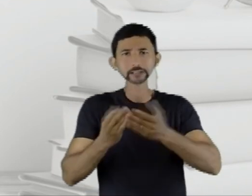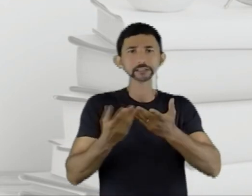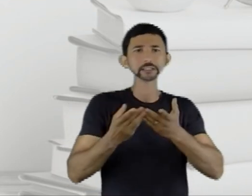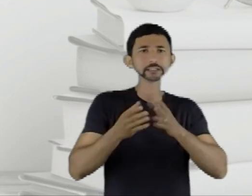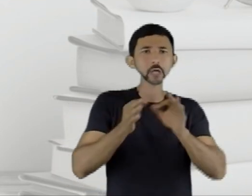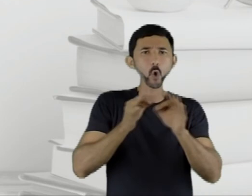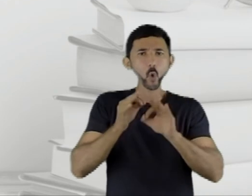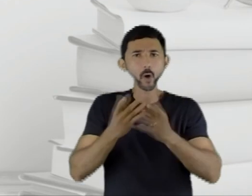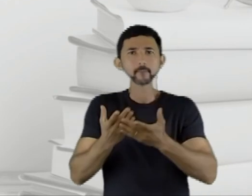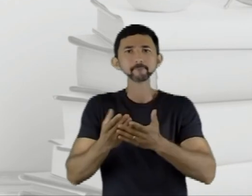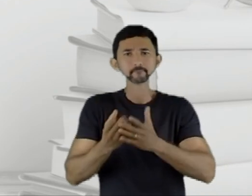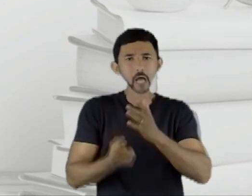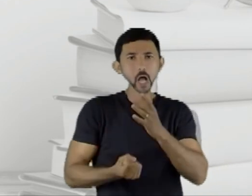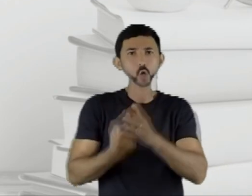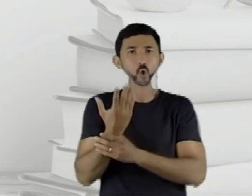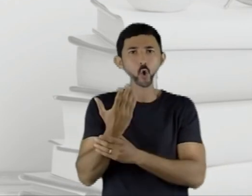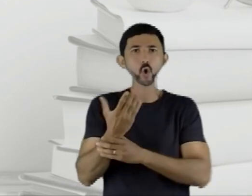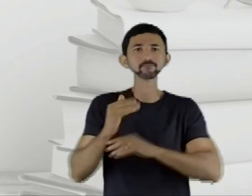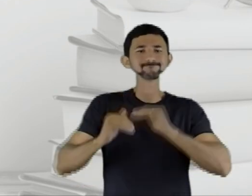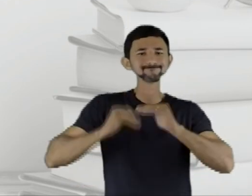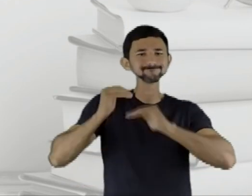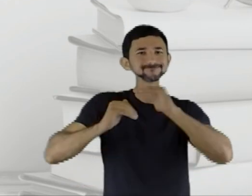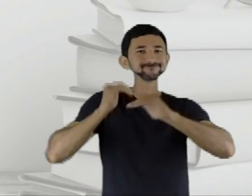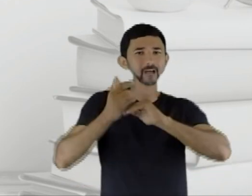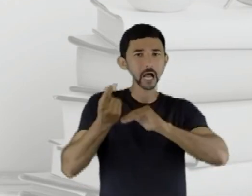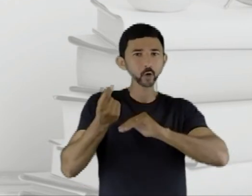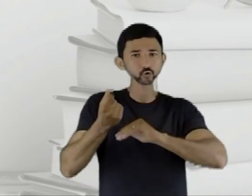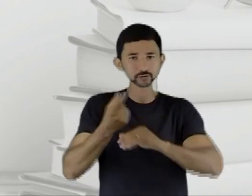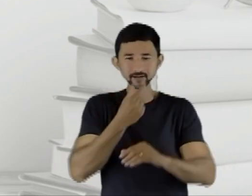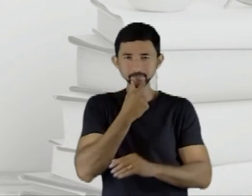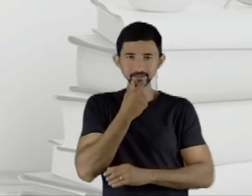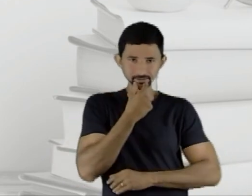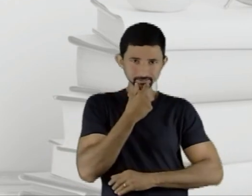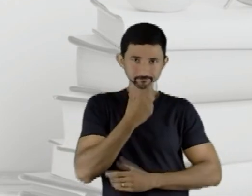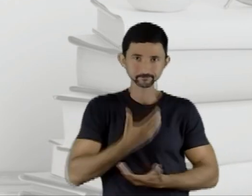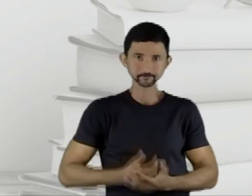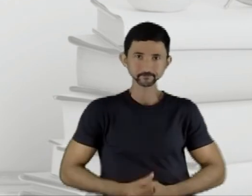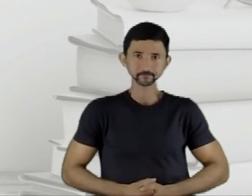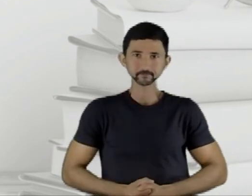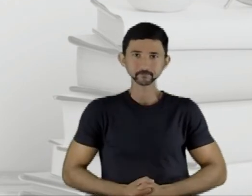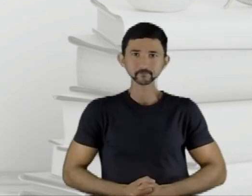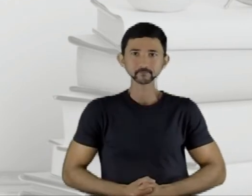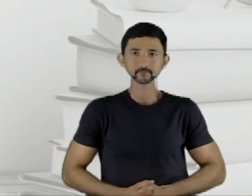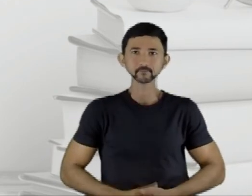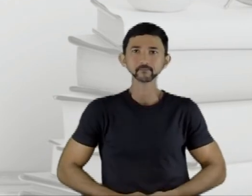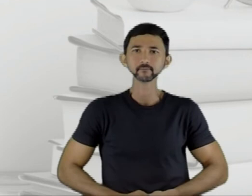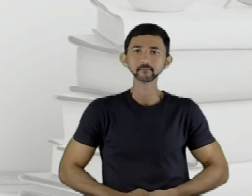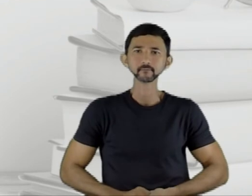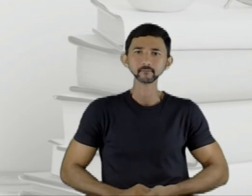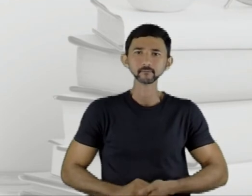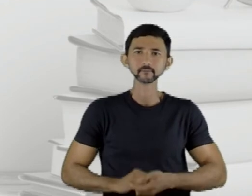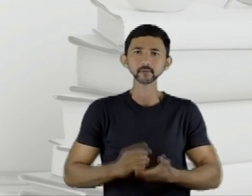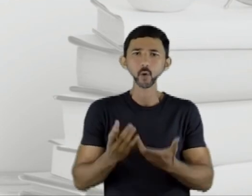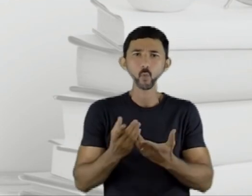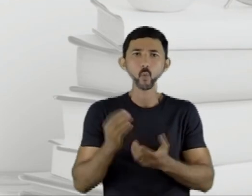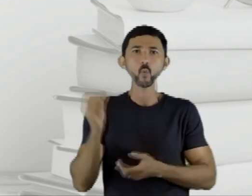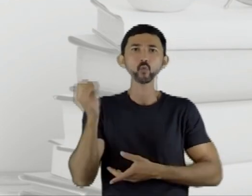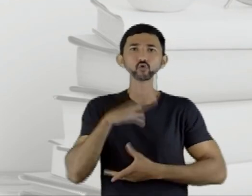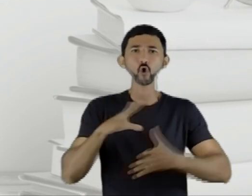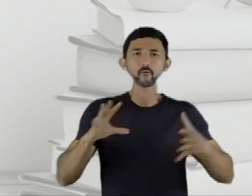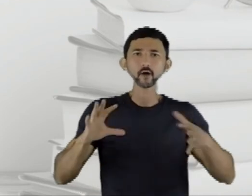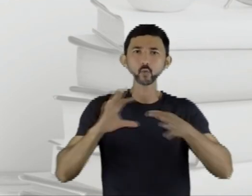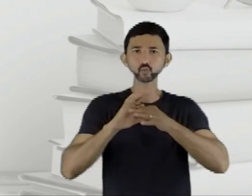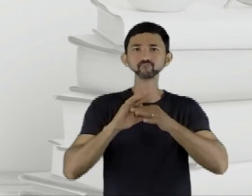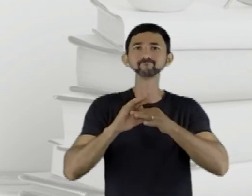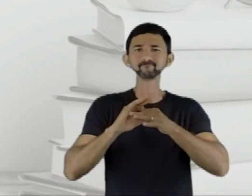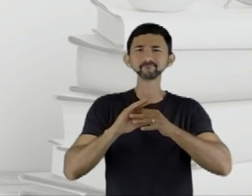plano de reconstrução da economia americana, tá? O chamado New Deal, o novo acordo. Qual